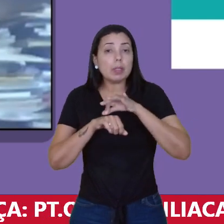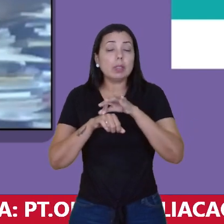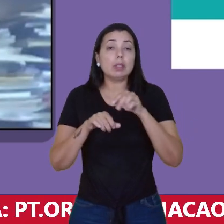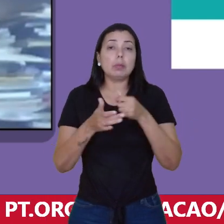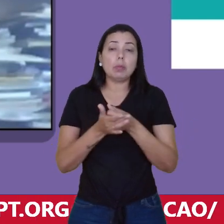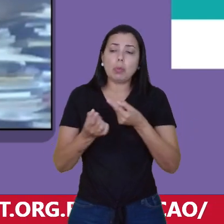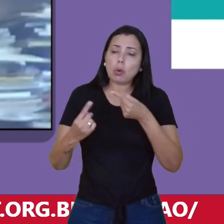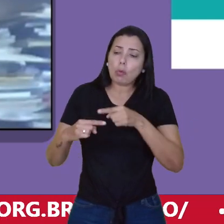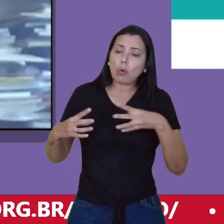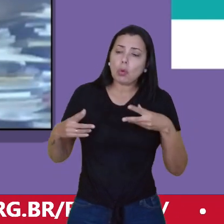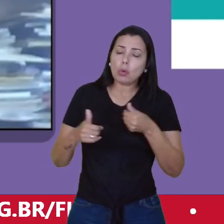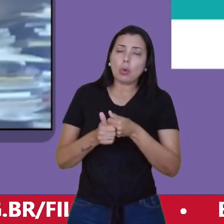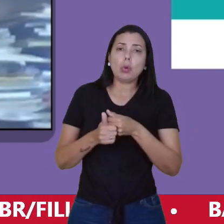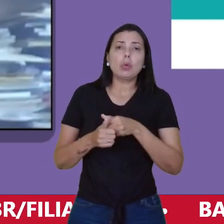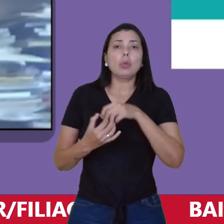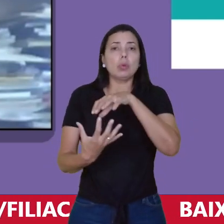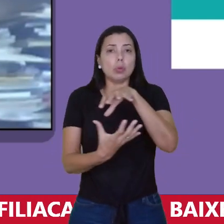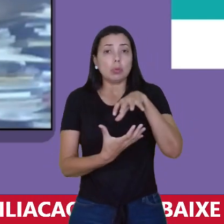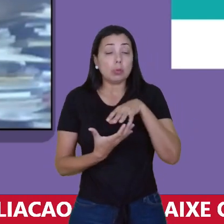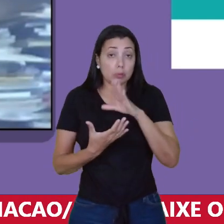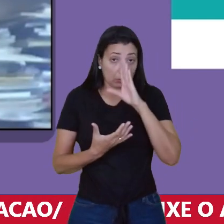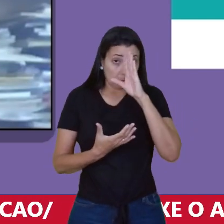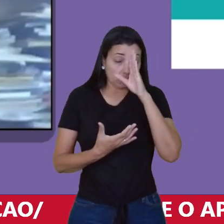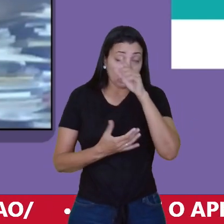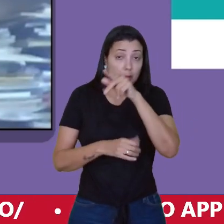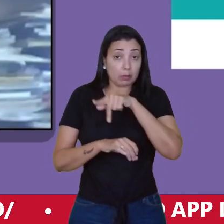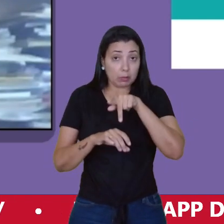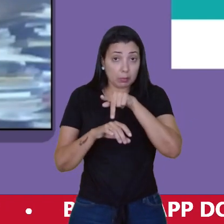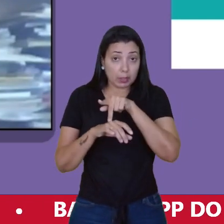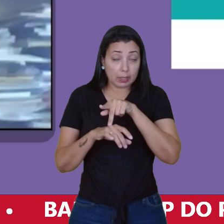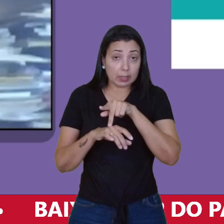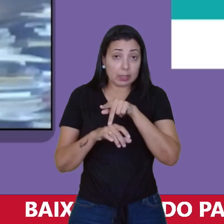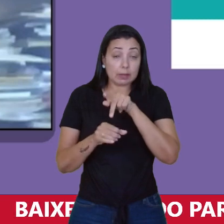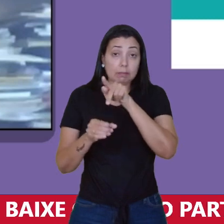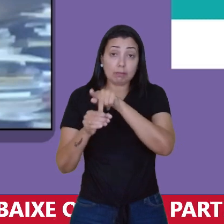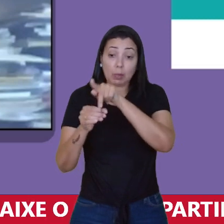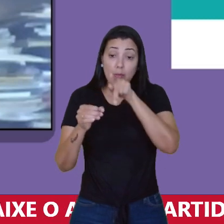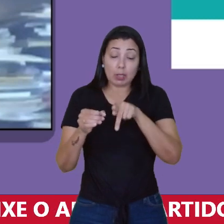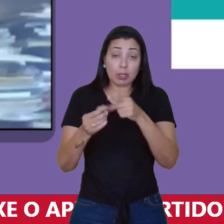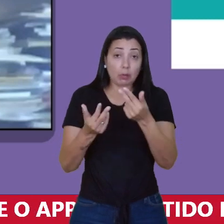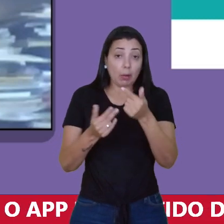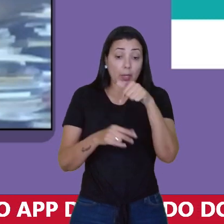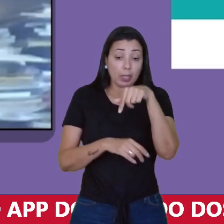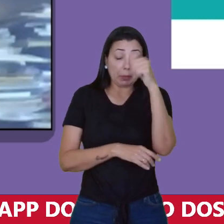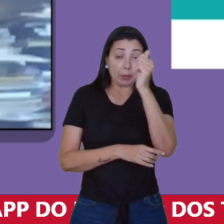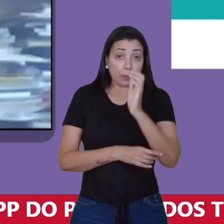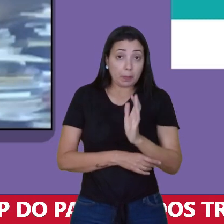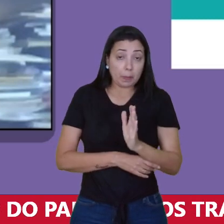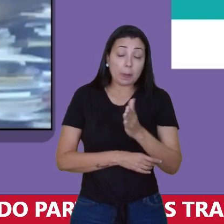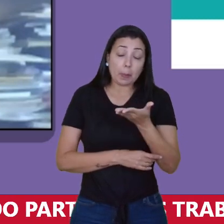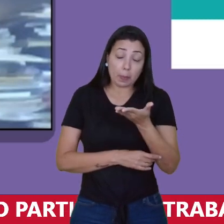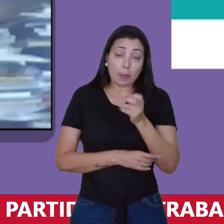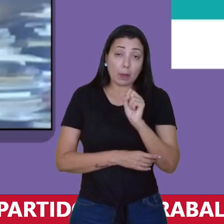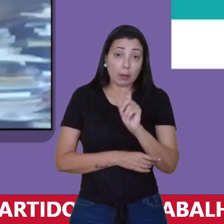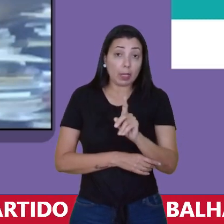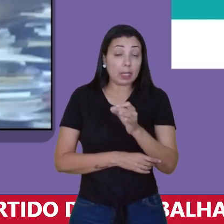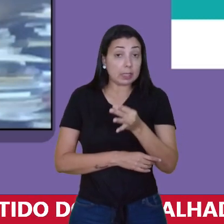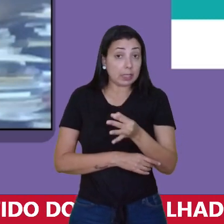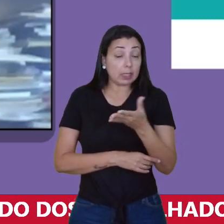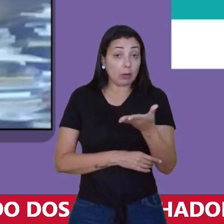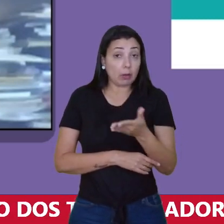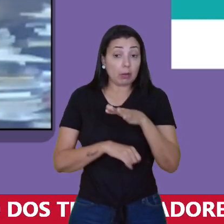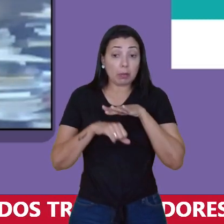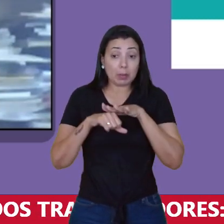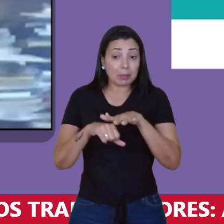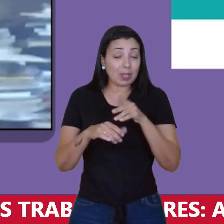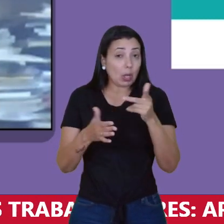no mundo inteiro e, sobretudo, nos países periféricos, como o Brasil. Certo? Essa pandemia ela